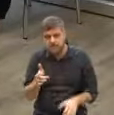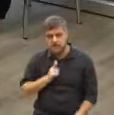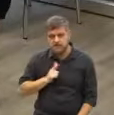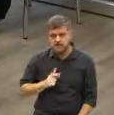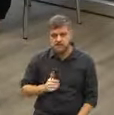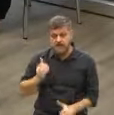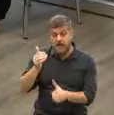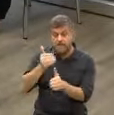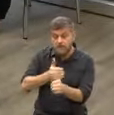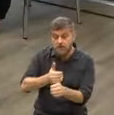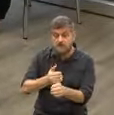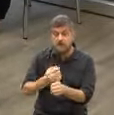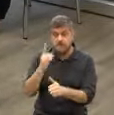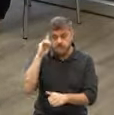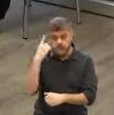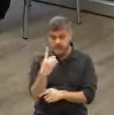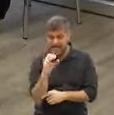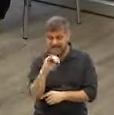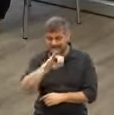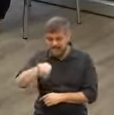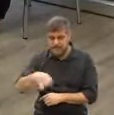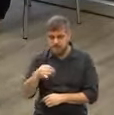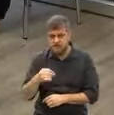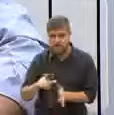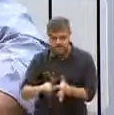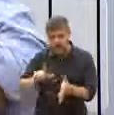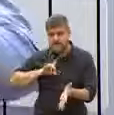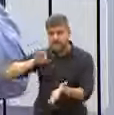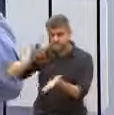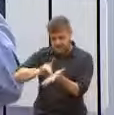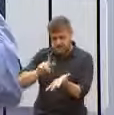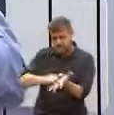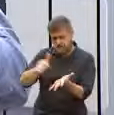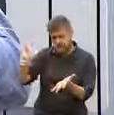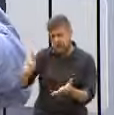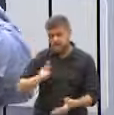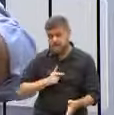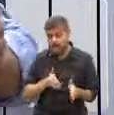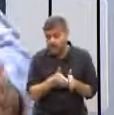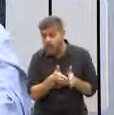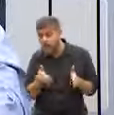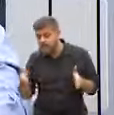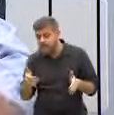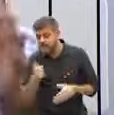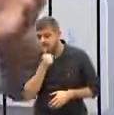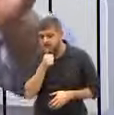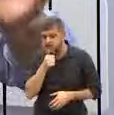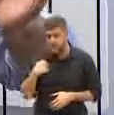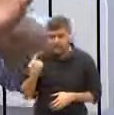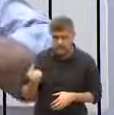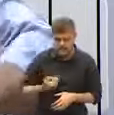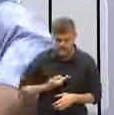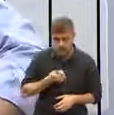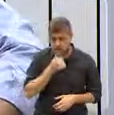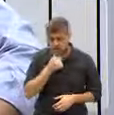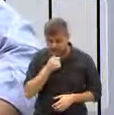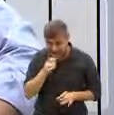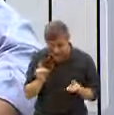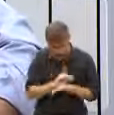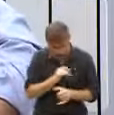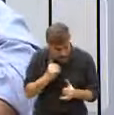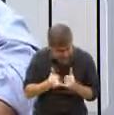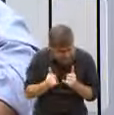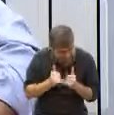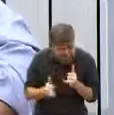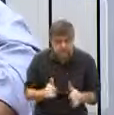efetiva é quando? Dia 10 de janeiro, Okay. Mas a publicação sai antes, mas ainda tem uma etapa. Então a gente falou que o processo para a gente ainda está fechando, né?